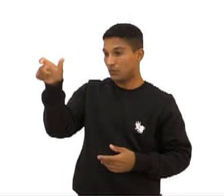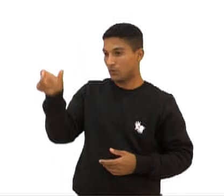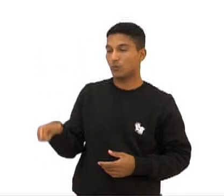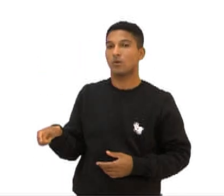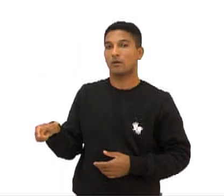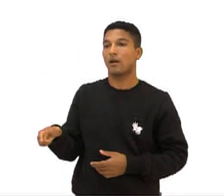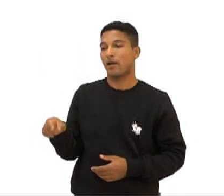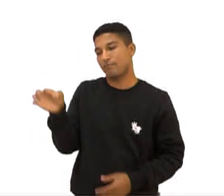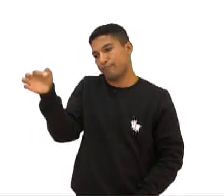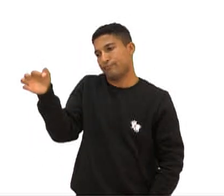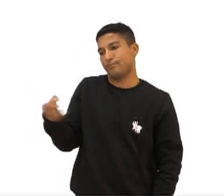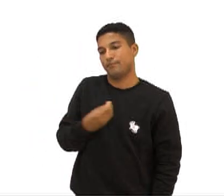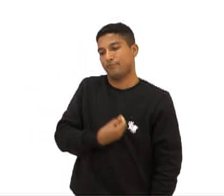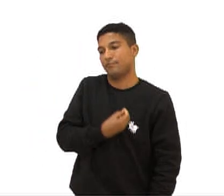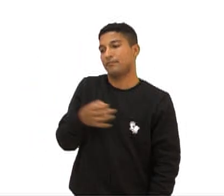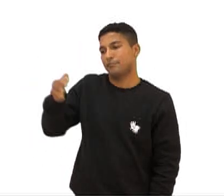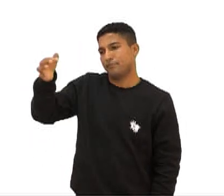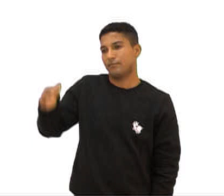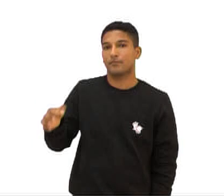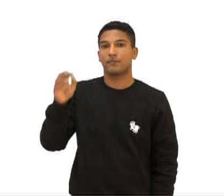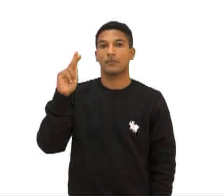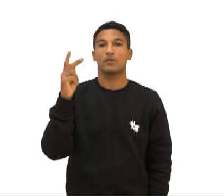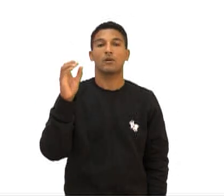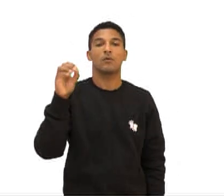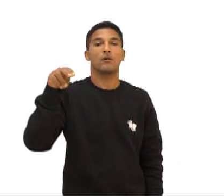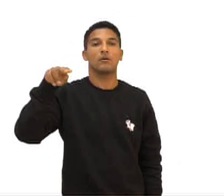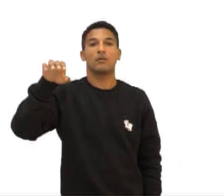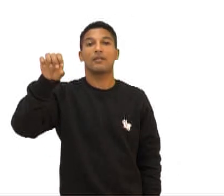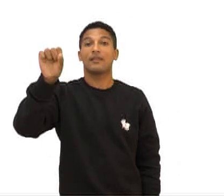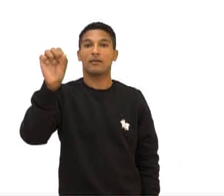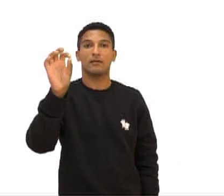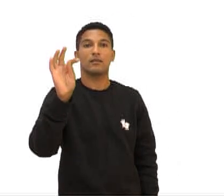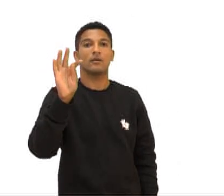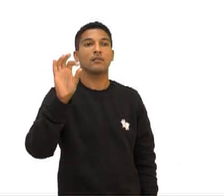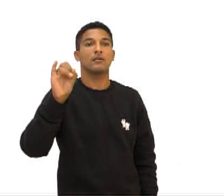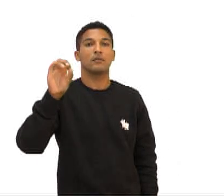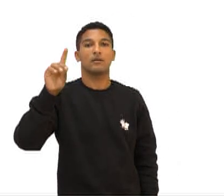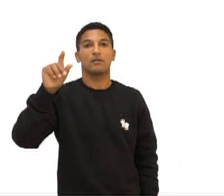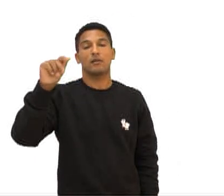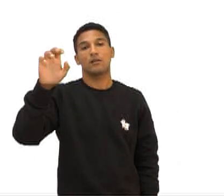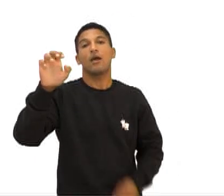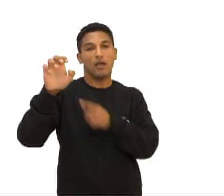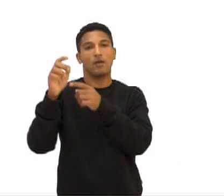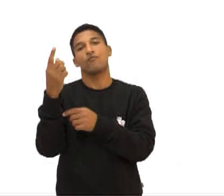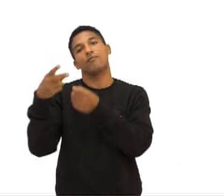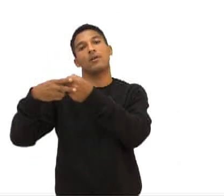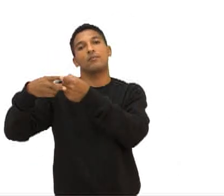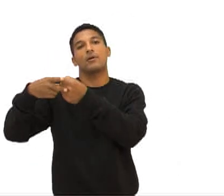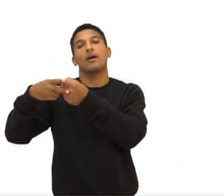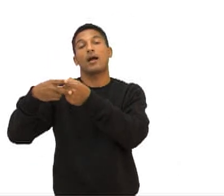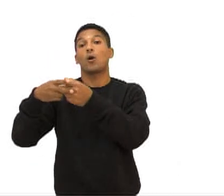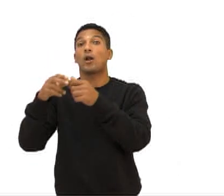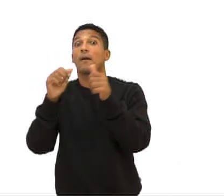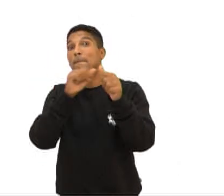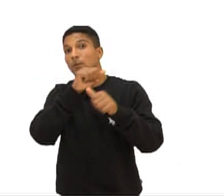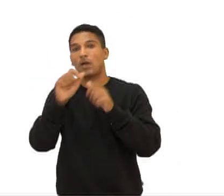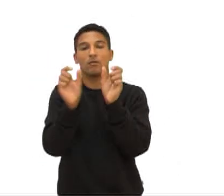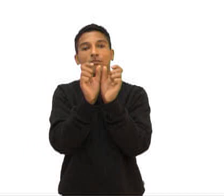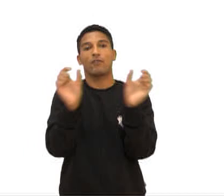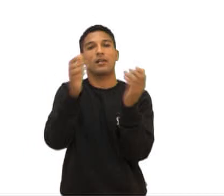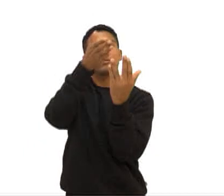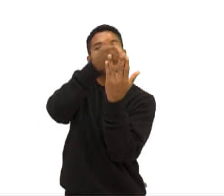temos um verbo só, né? Então, passamos para o período composto. Cremos que seja honesto.